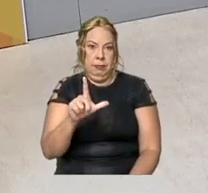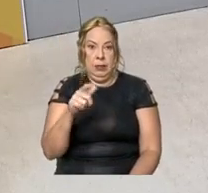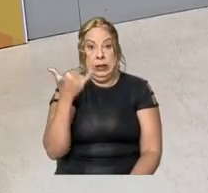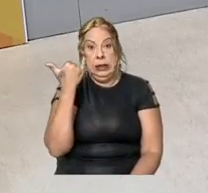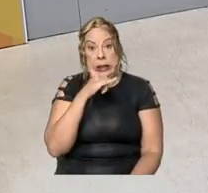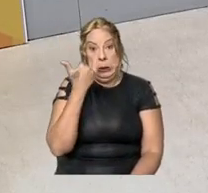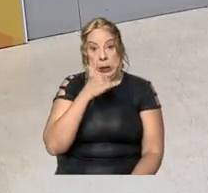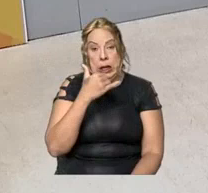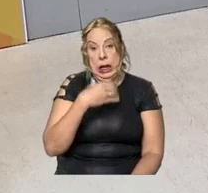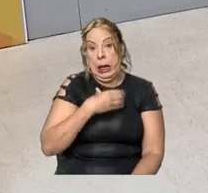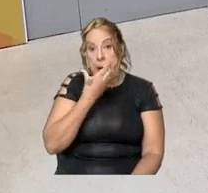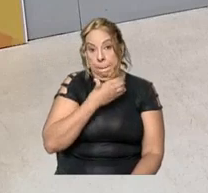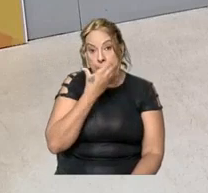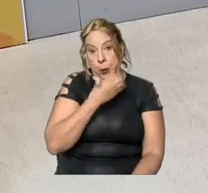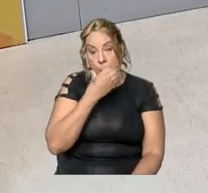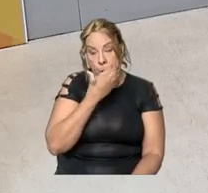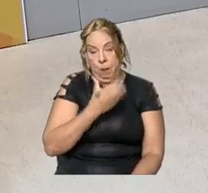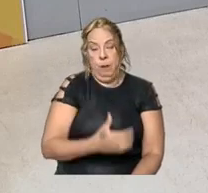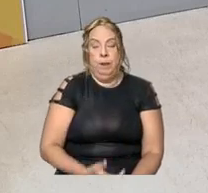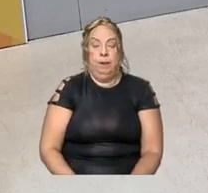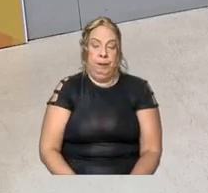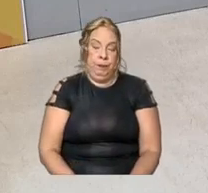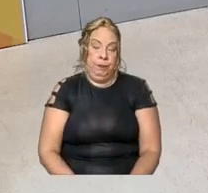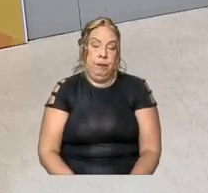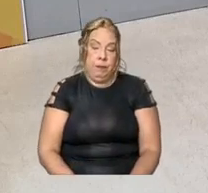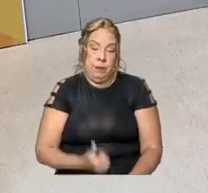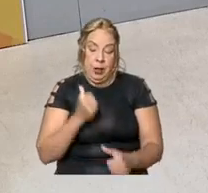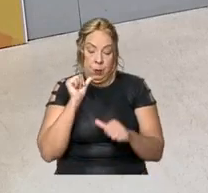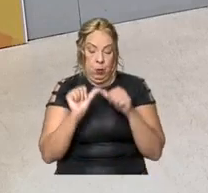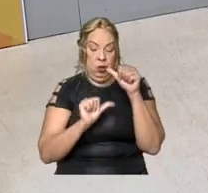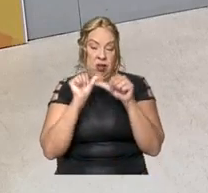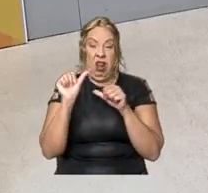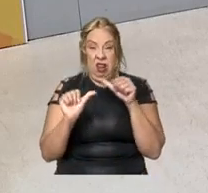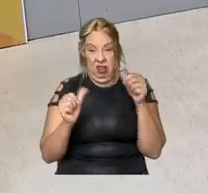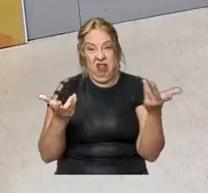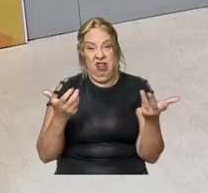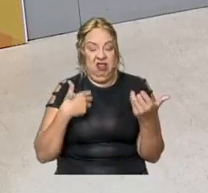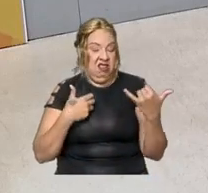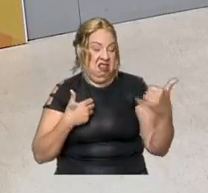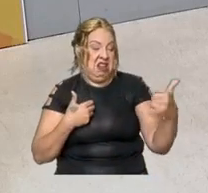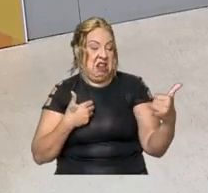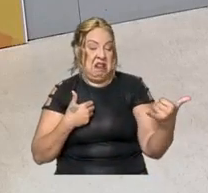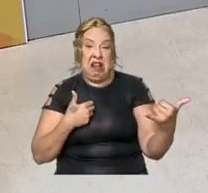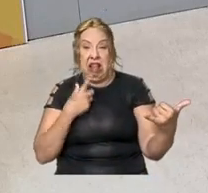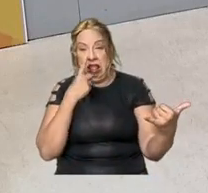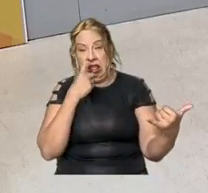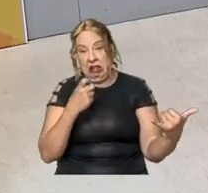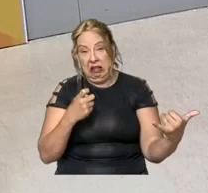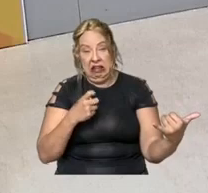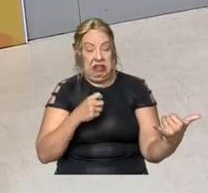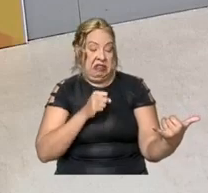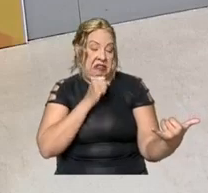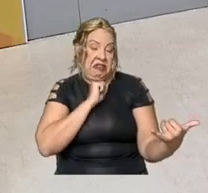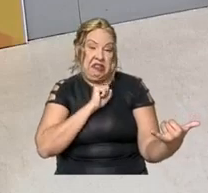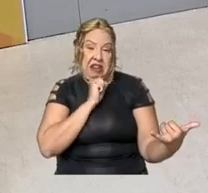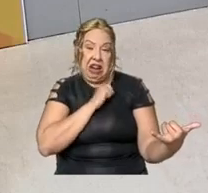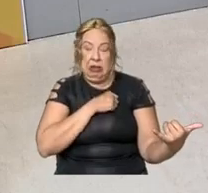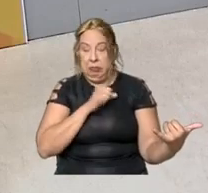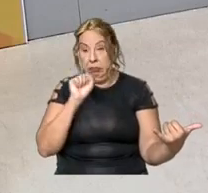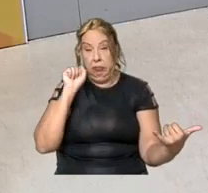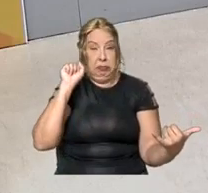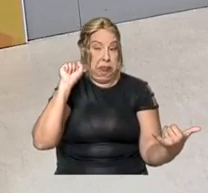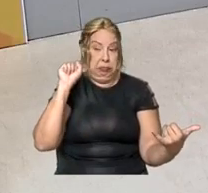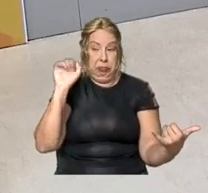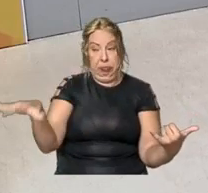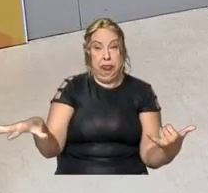14 Pro, é aquele upgrade de celular com nome, sobrenome e grife, esse toque, né? Aí já diz, né? É aquele